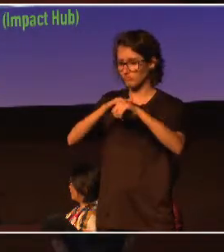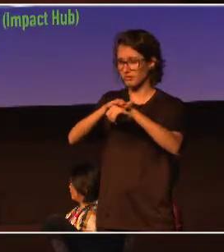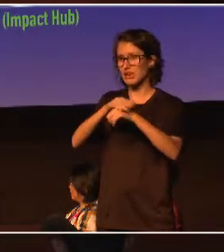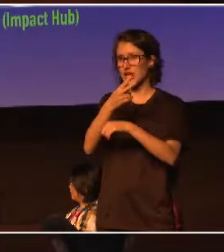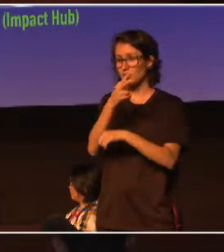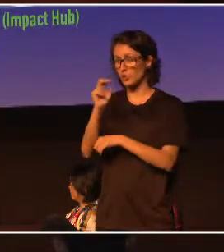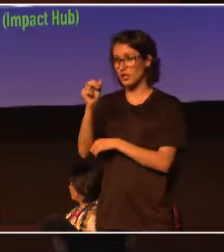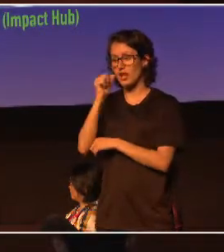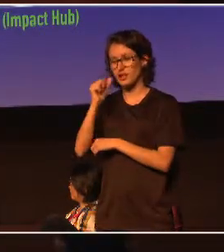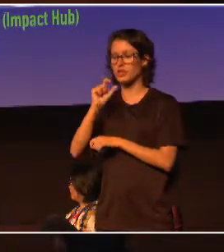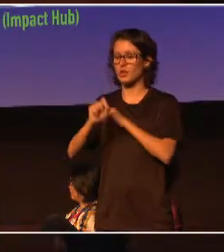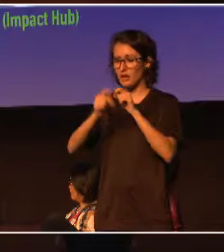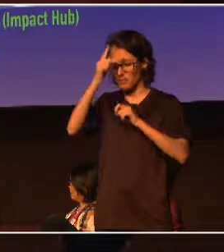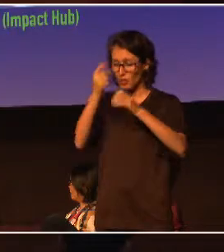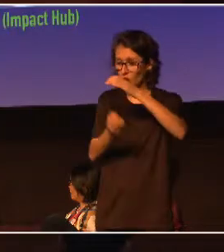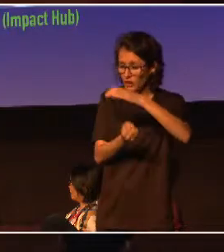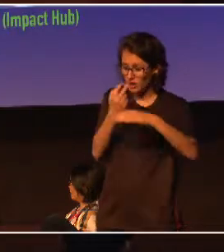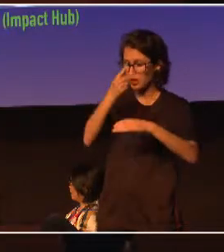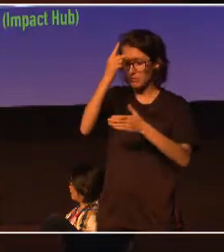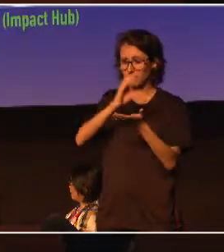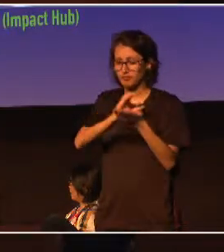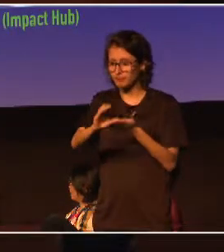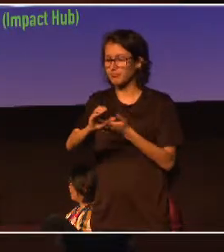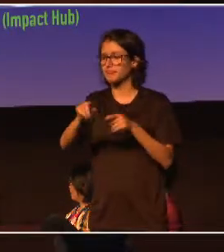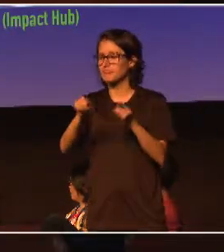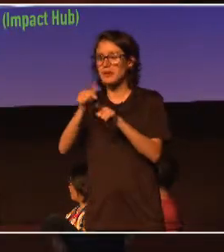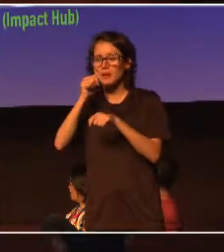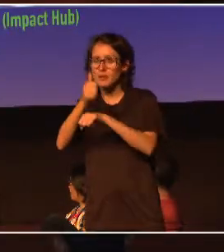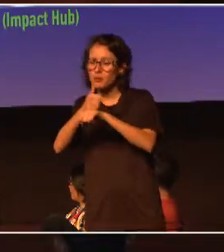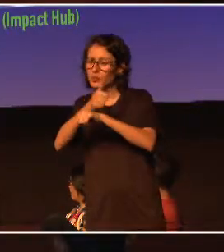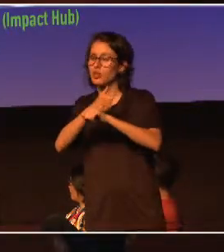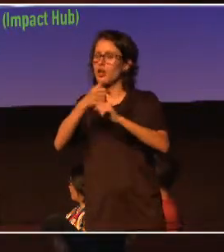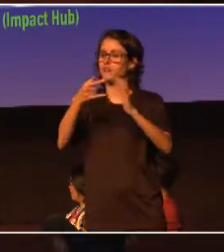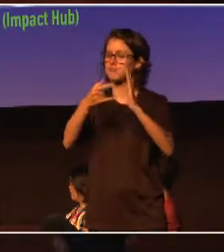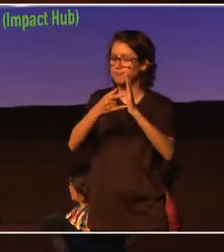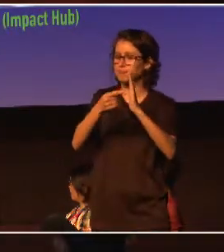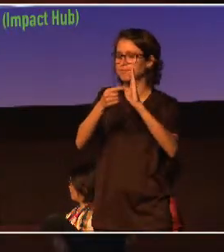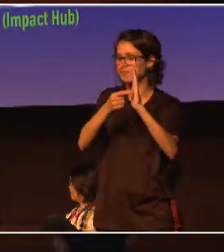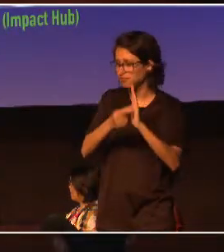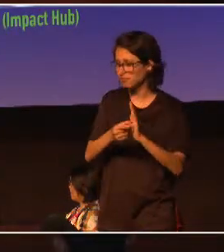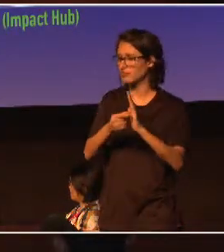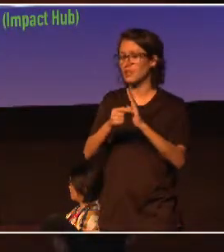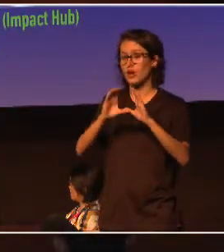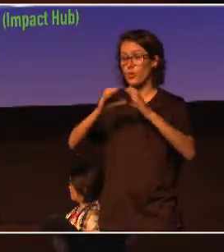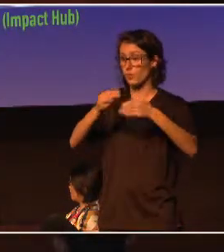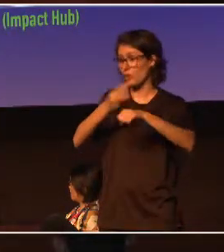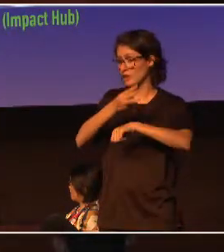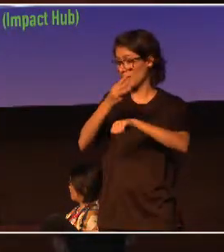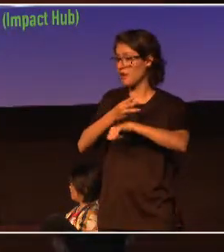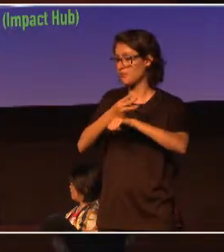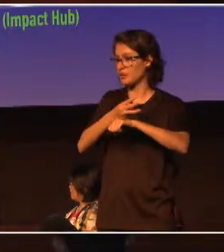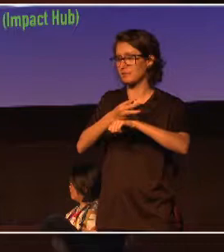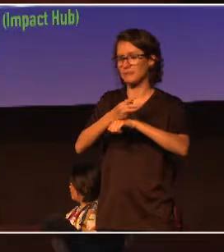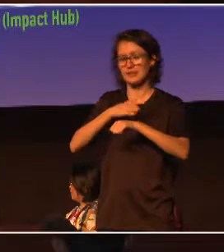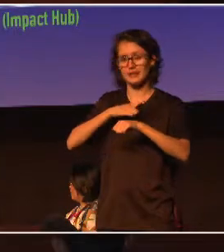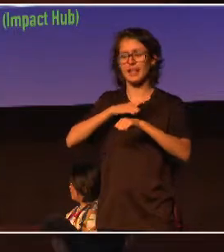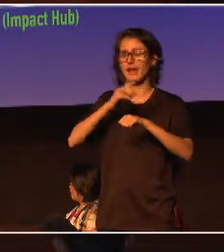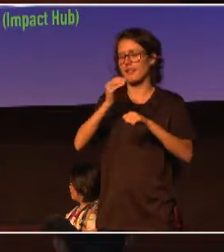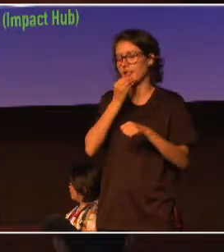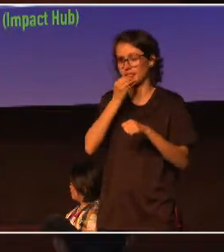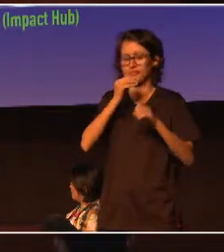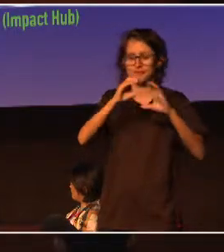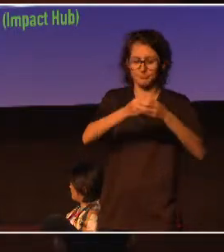fundadoras, investidoras e programadoras num grupo de WhatsApp, e é segmentação. E toda segmentação, às vezes,